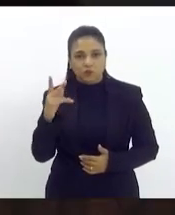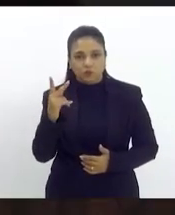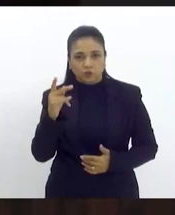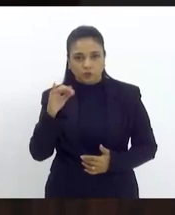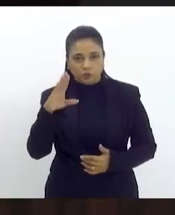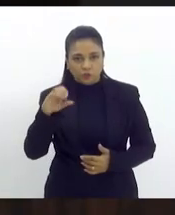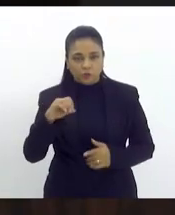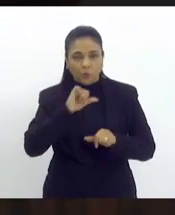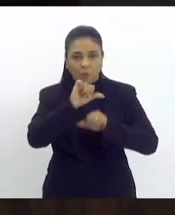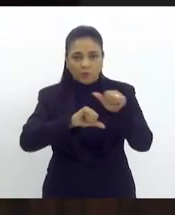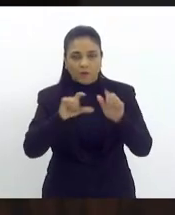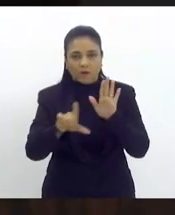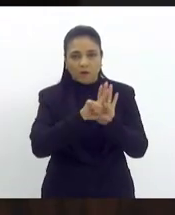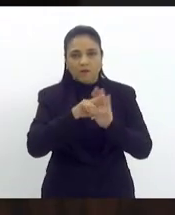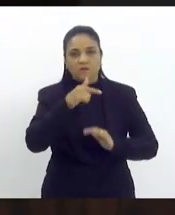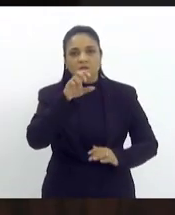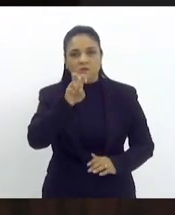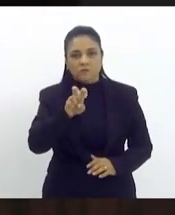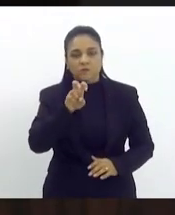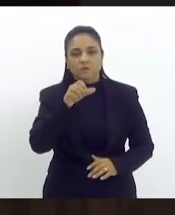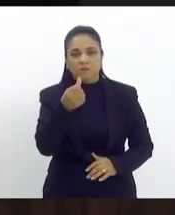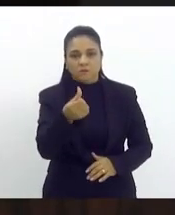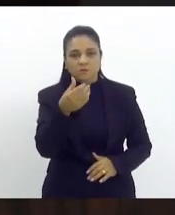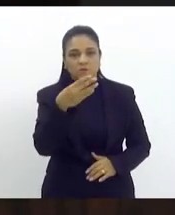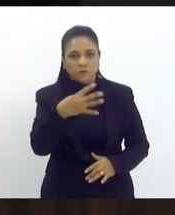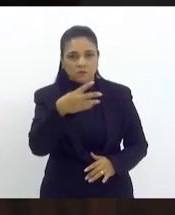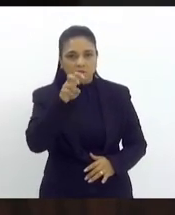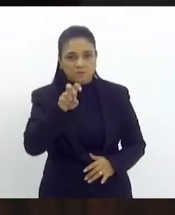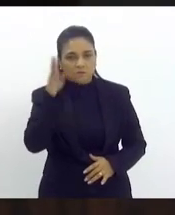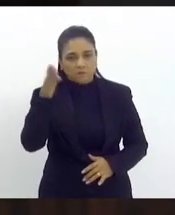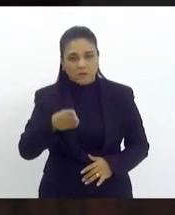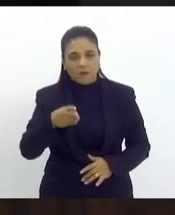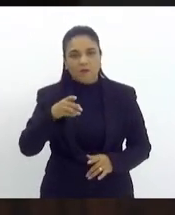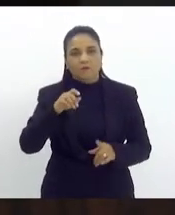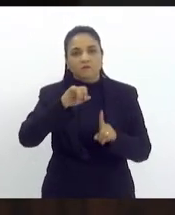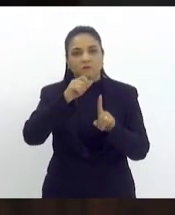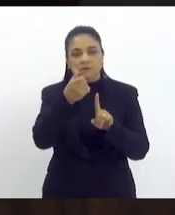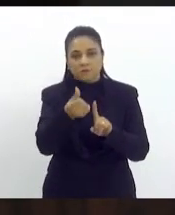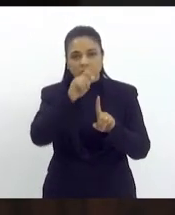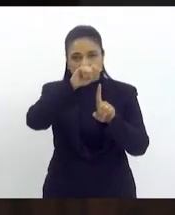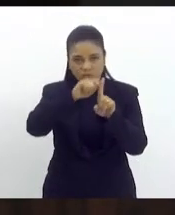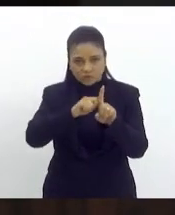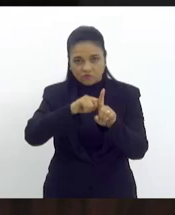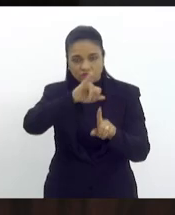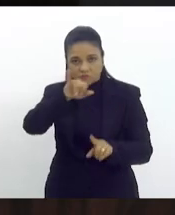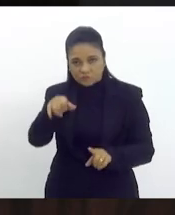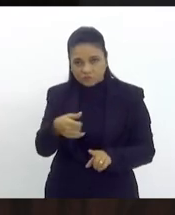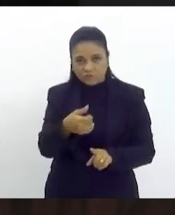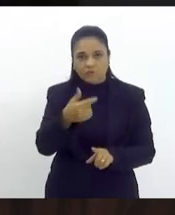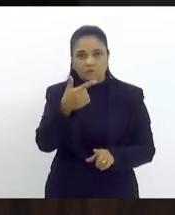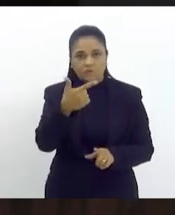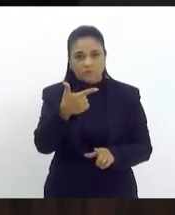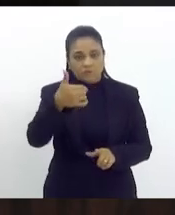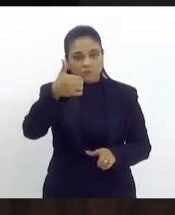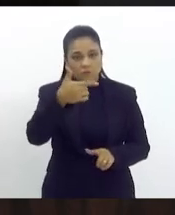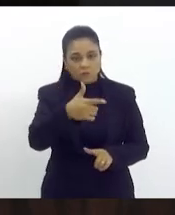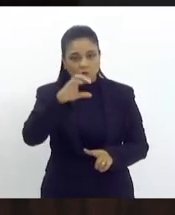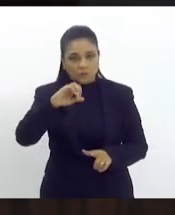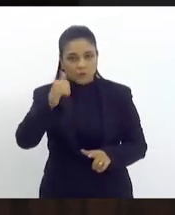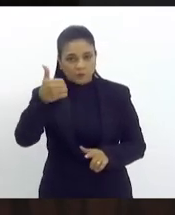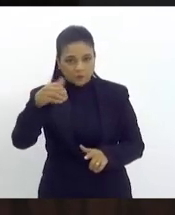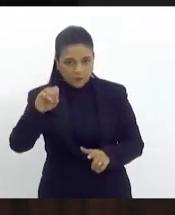altera a lei 5.645 de 6 de janeiro de 2010 para incluir no calendário oficial